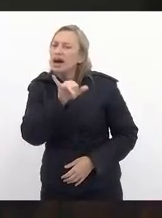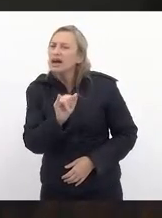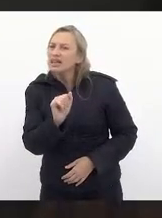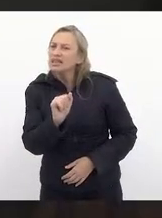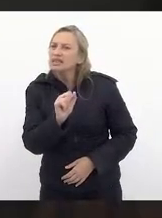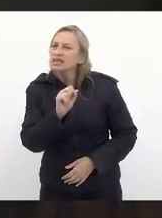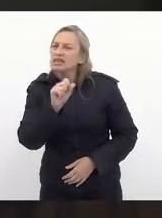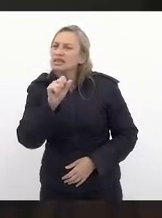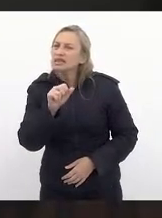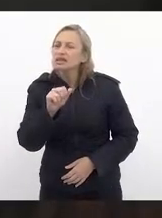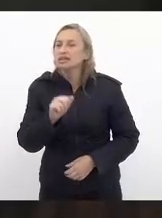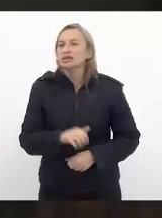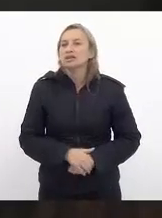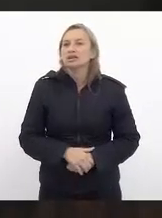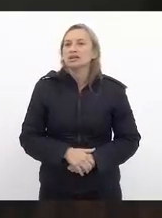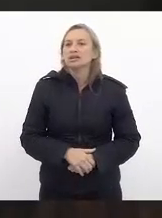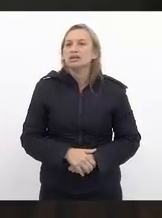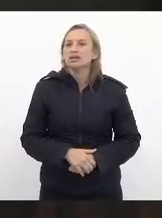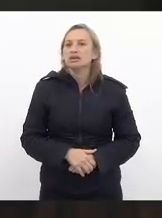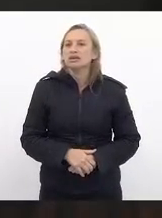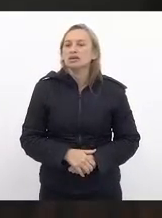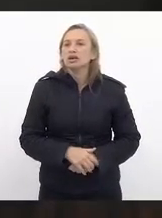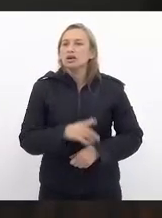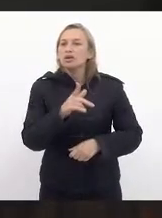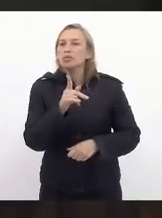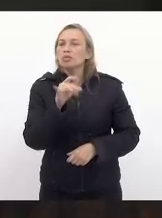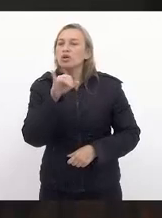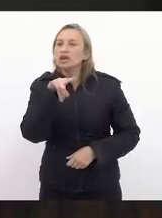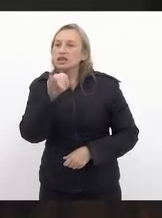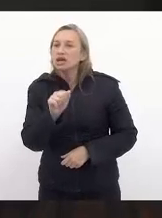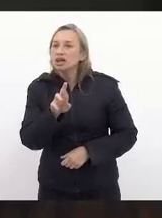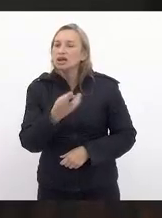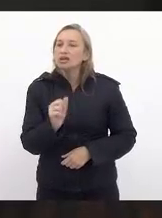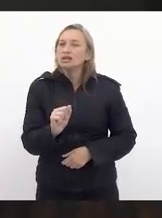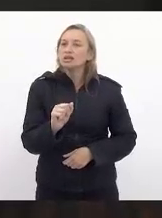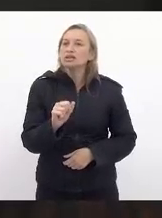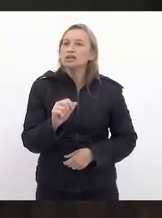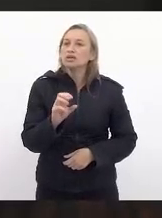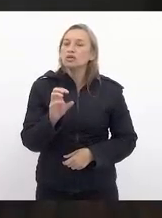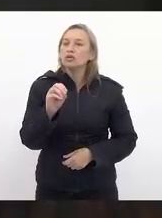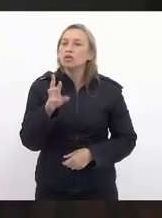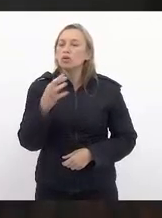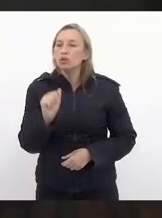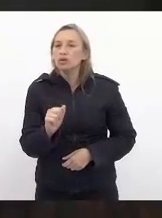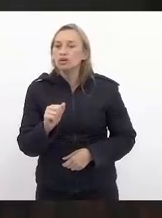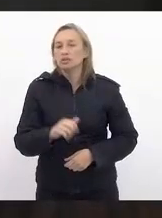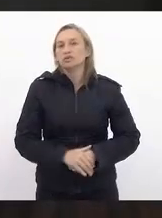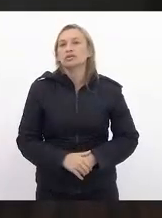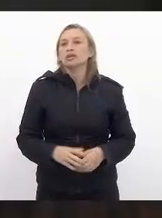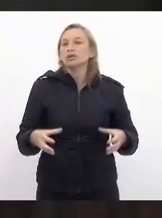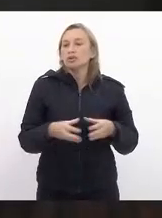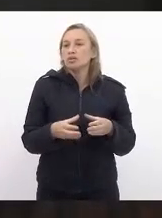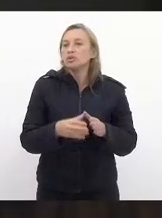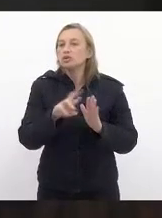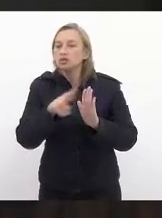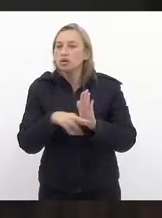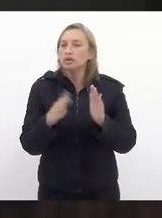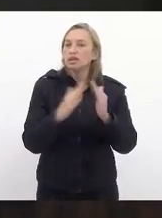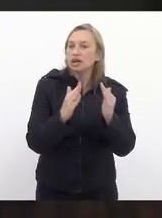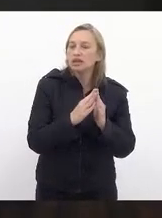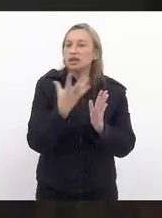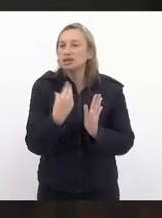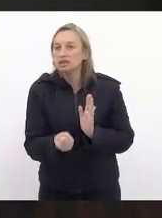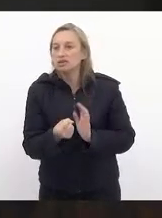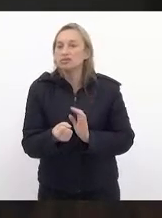Marinalva Alves dos Santos bordadeiras da coroa bordadeira da coroa parecer da comissão de normas internas e proposições